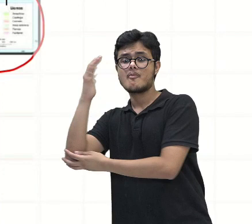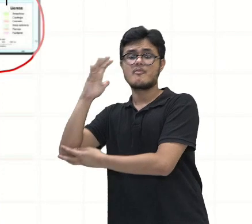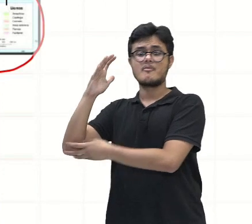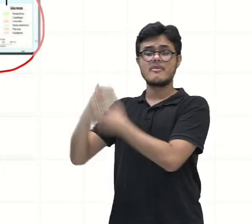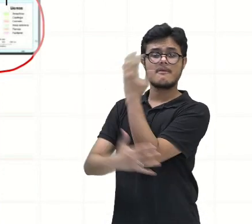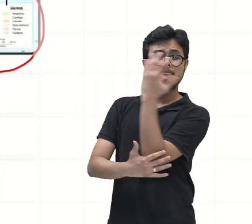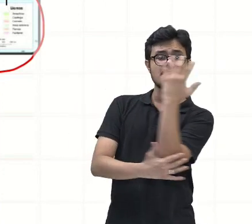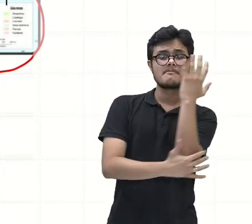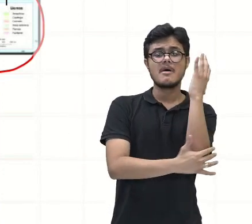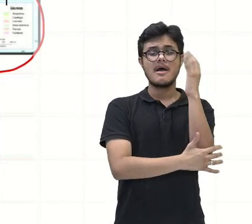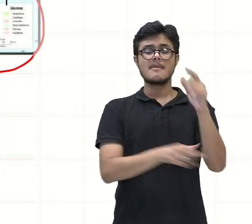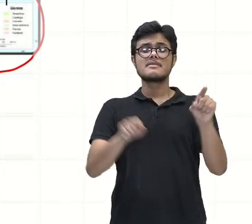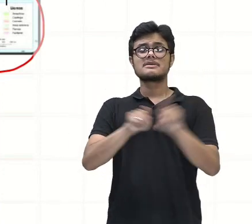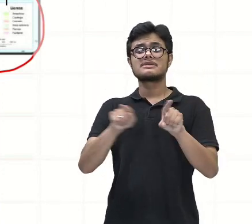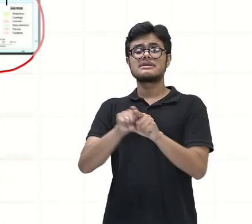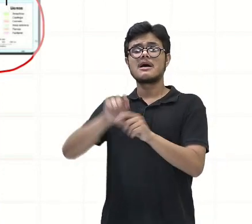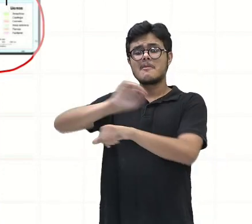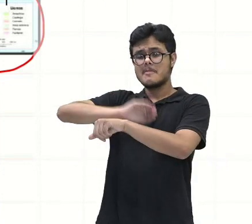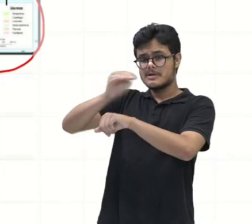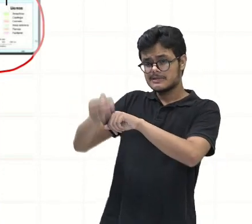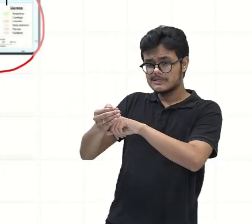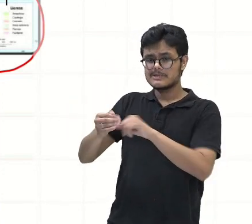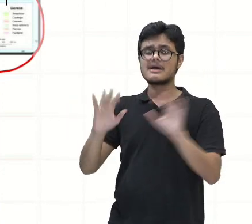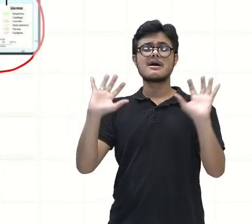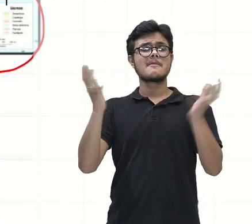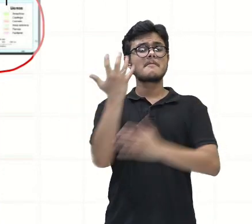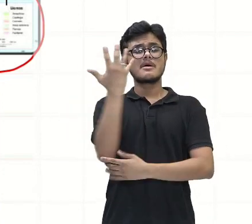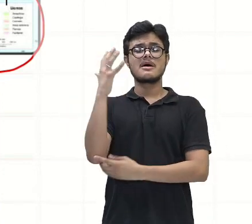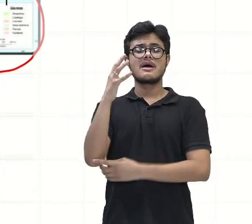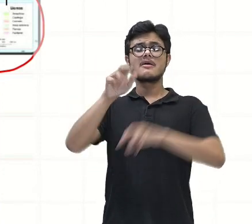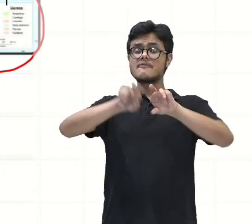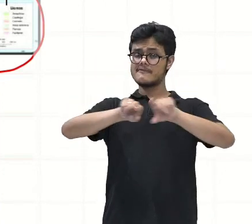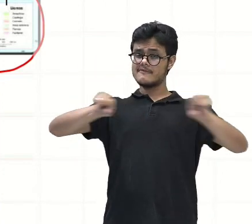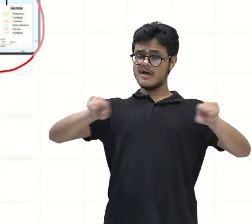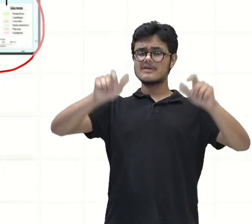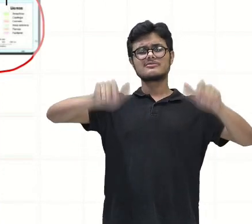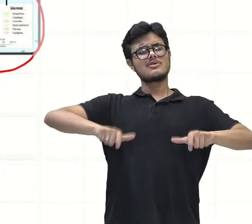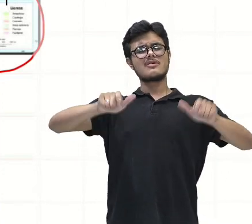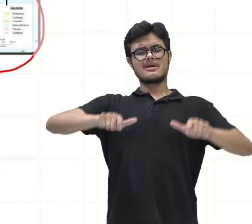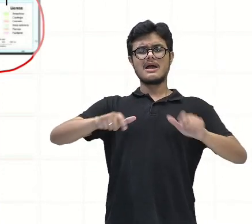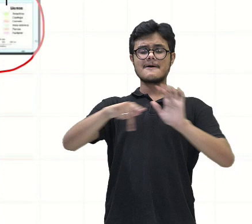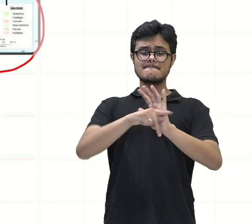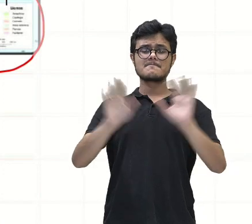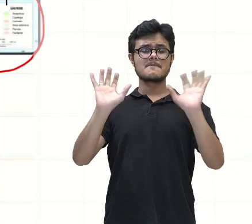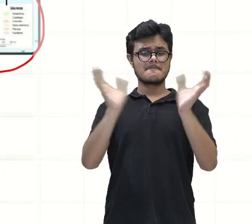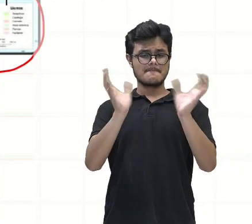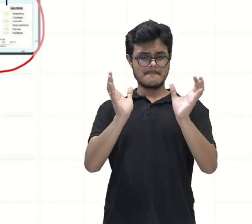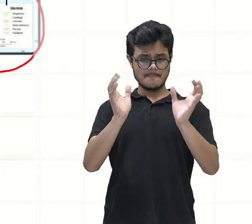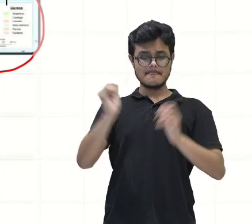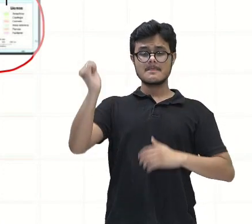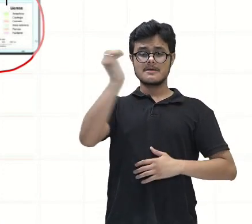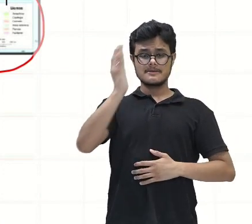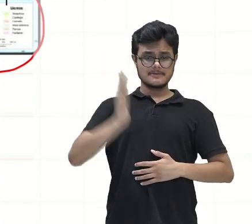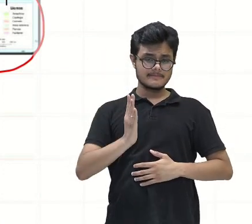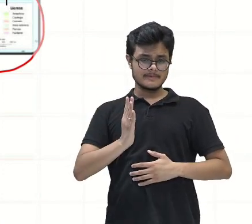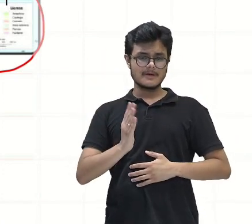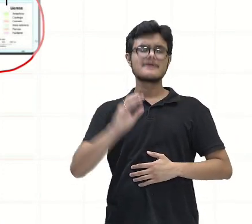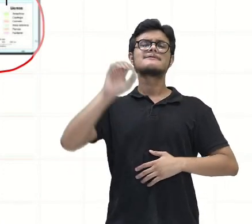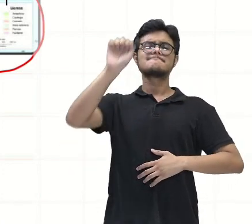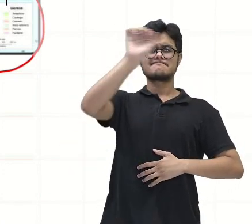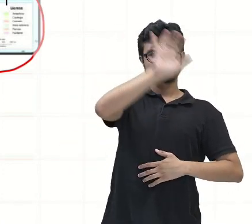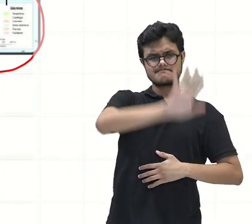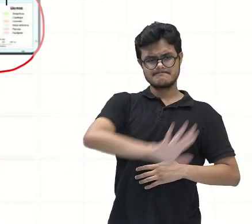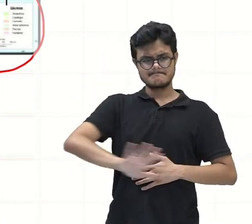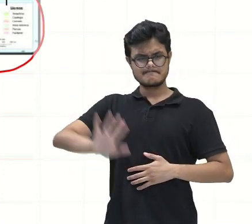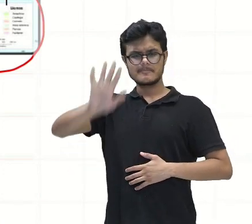complexo do Pantanal a Mata Atlântica a catinga o serrado eh os os biomas aí que compreendem o território